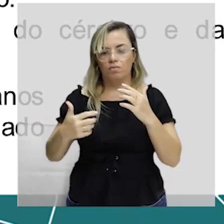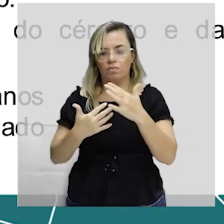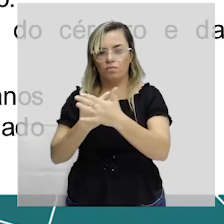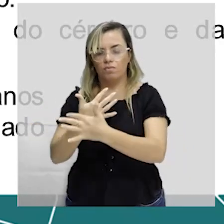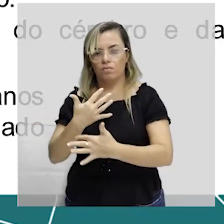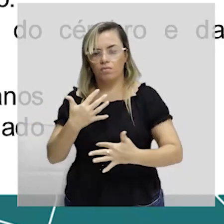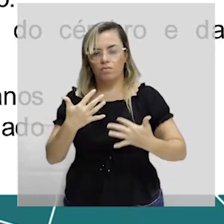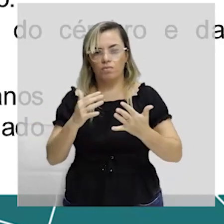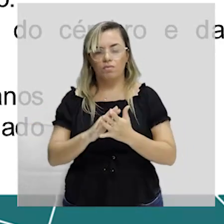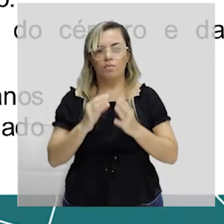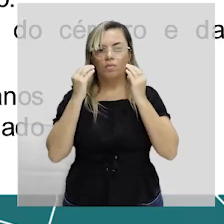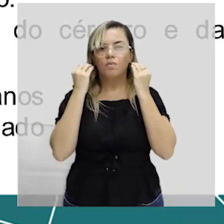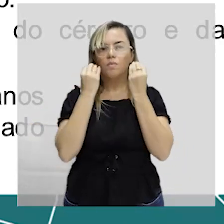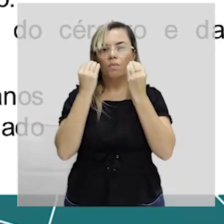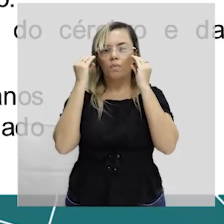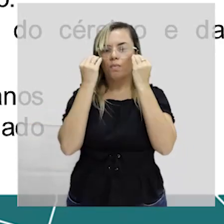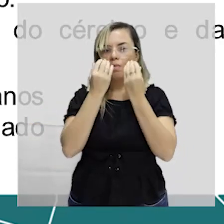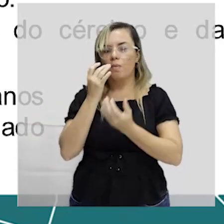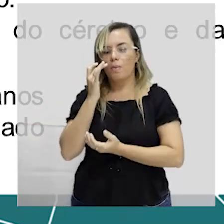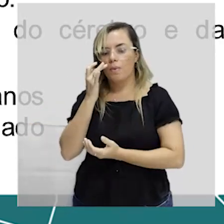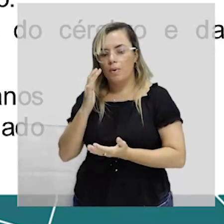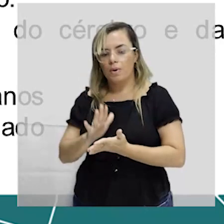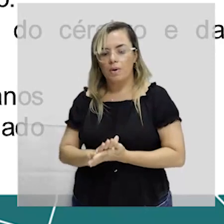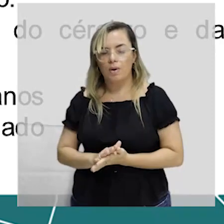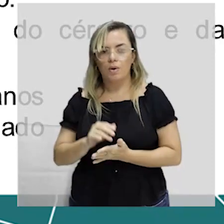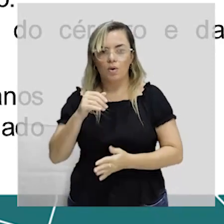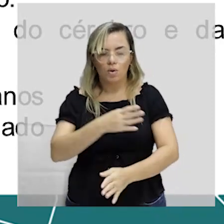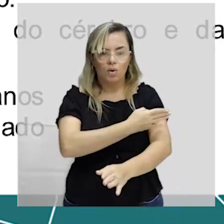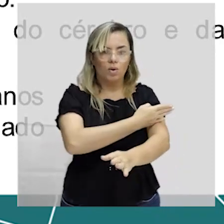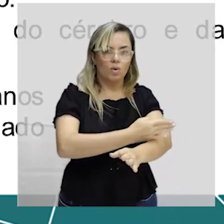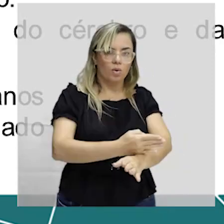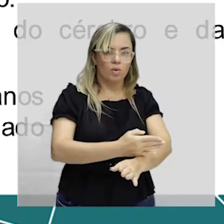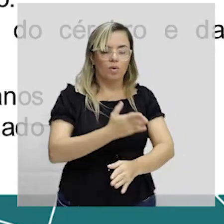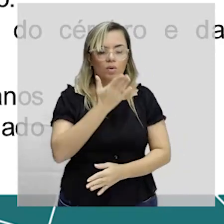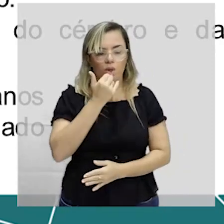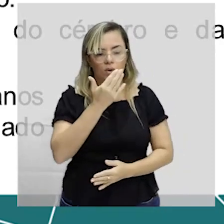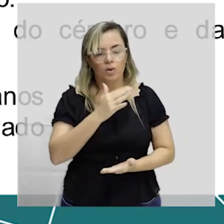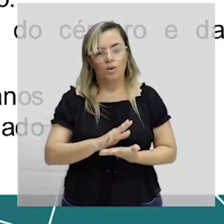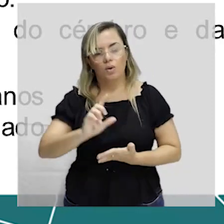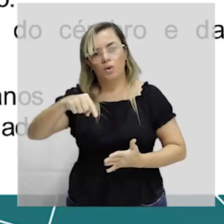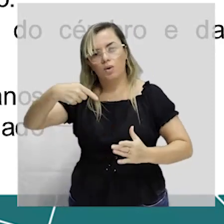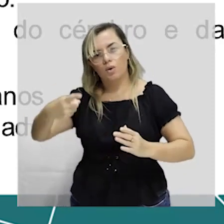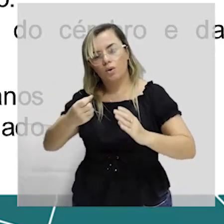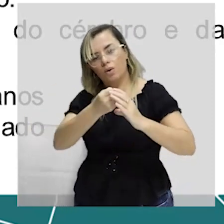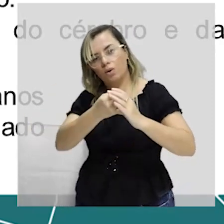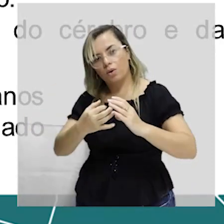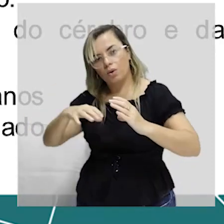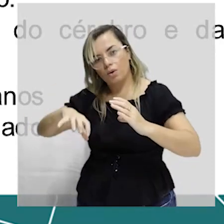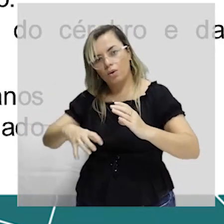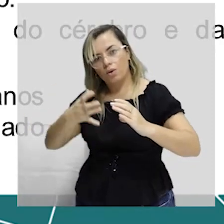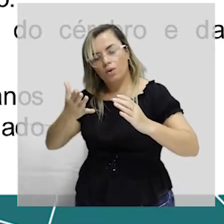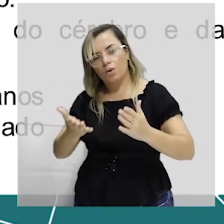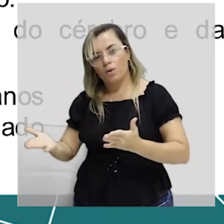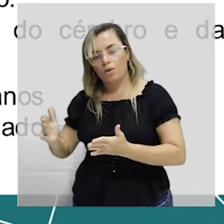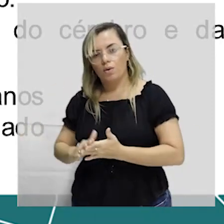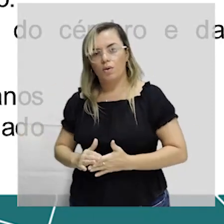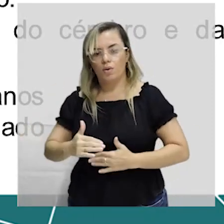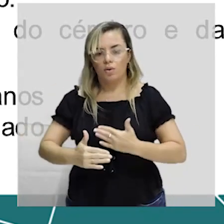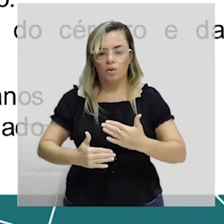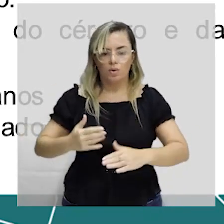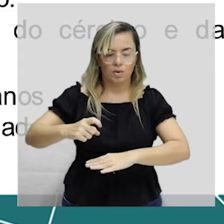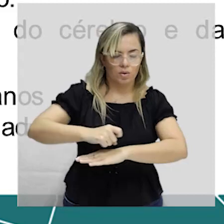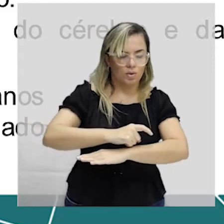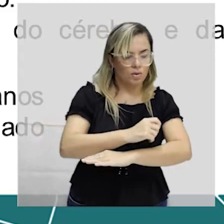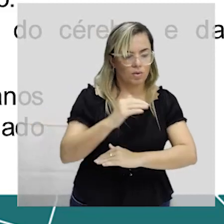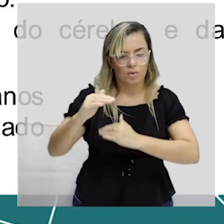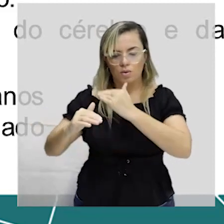falou sobre a arcada dentária, os hábitos alimentares. Outra característica também que ocorreu aí no processo evolutivo,